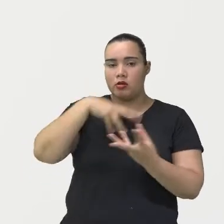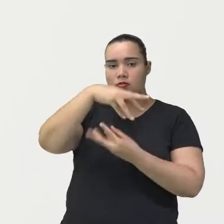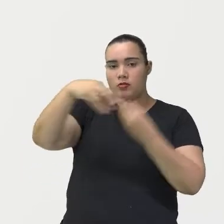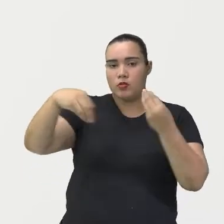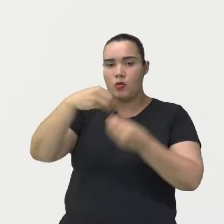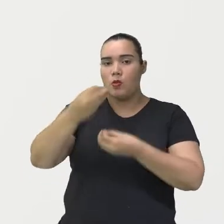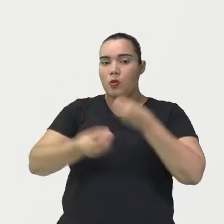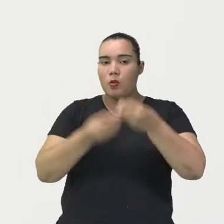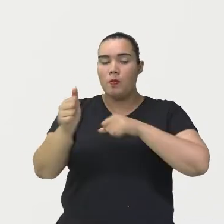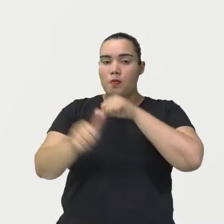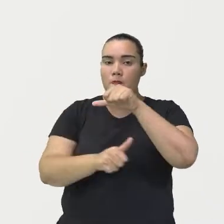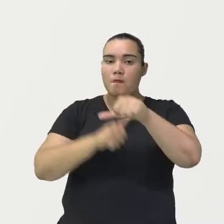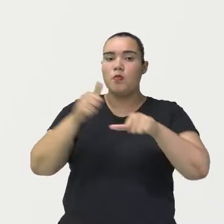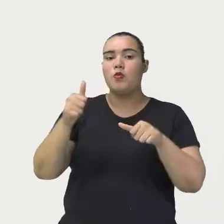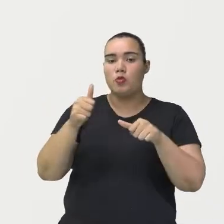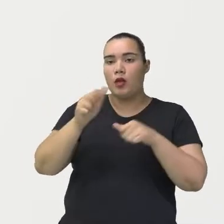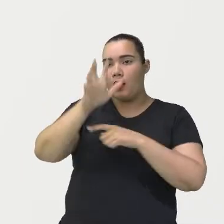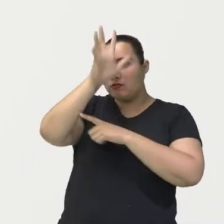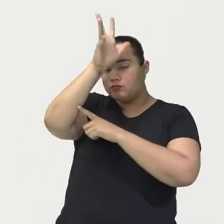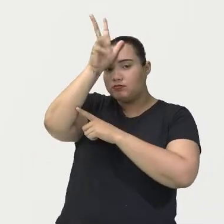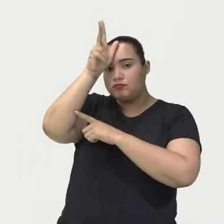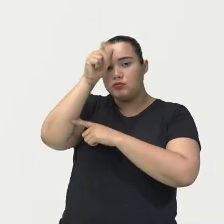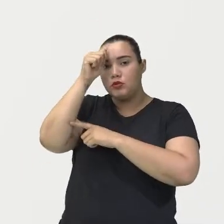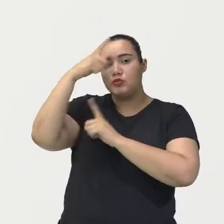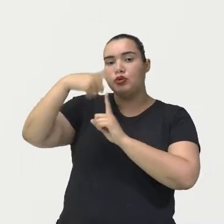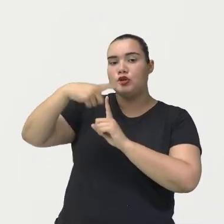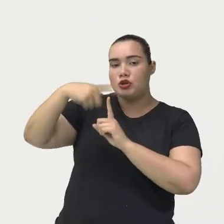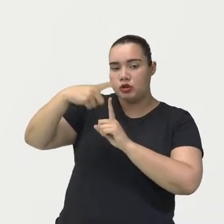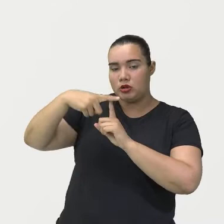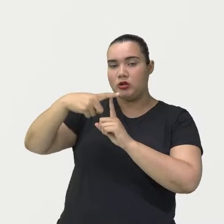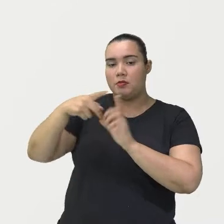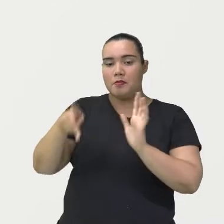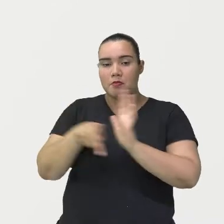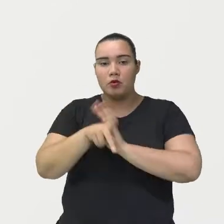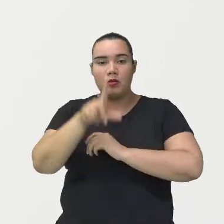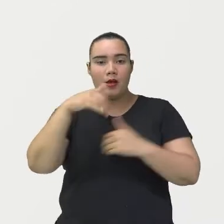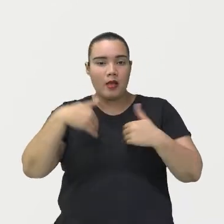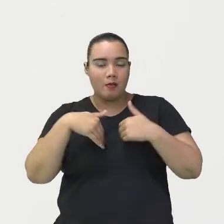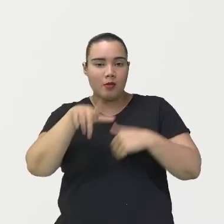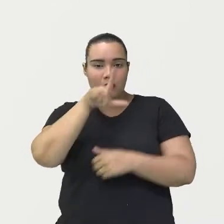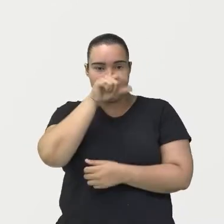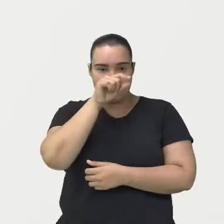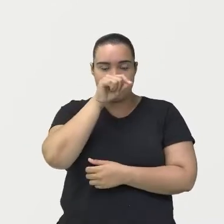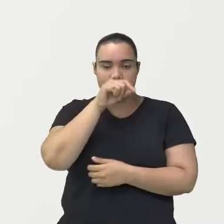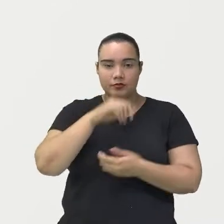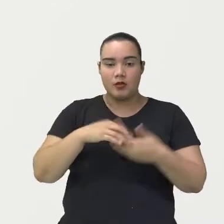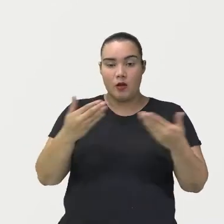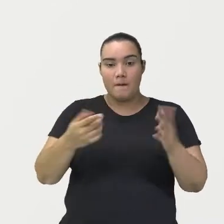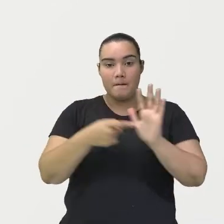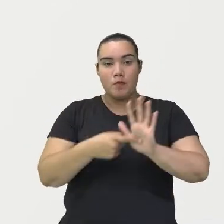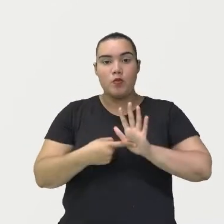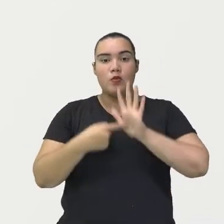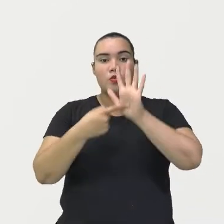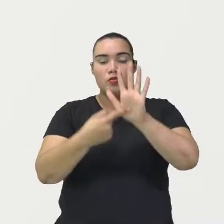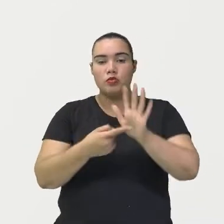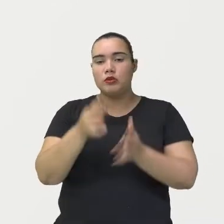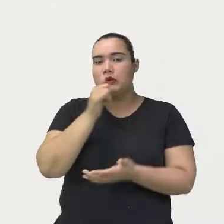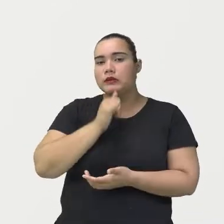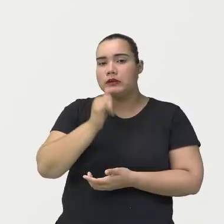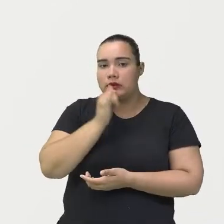mudam a forma dessas cristas das galinhas. E a gente trouxe aqui para vocês. Esse é um